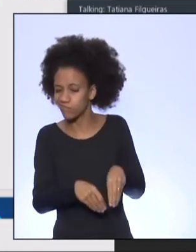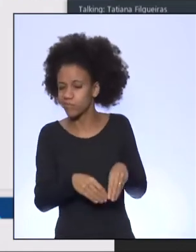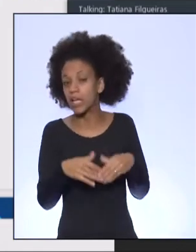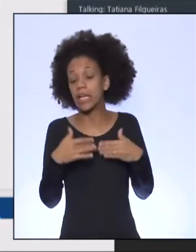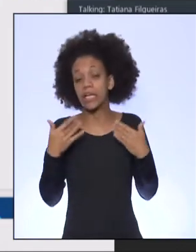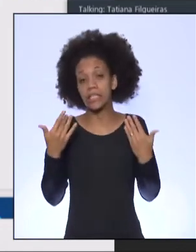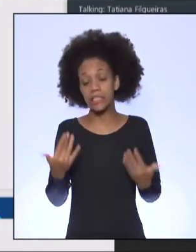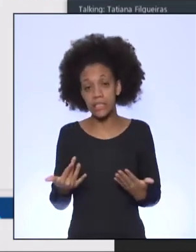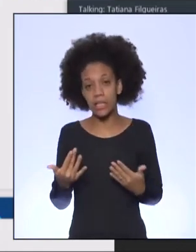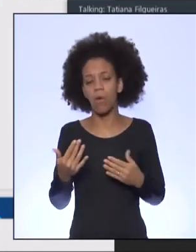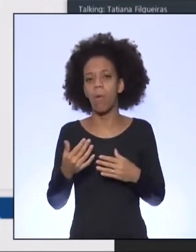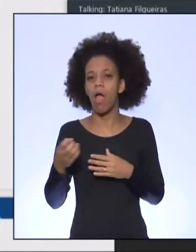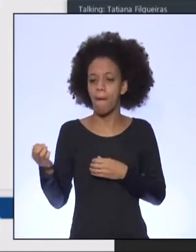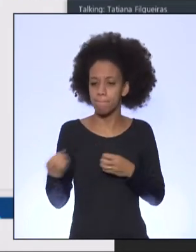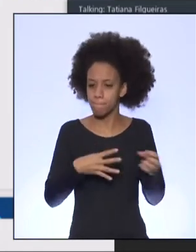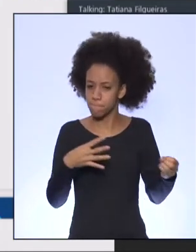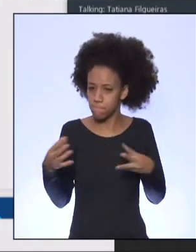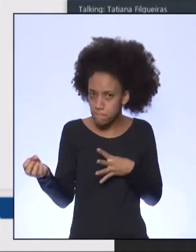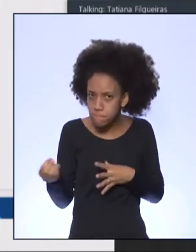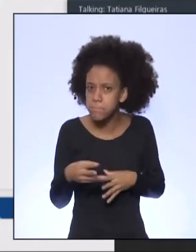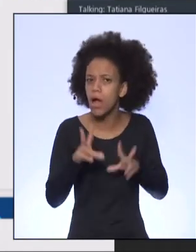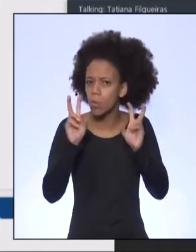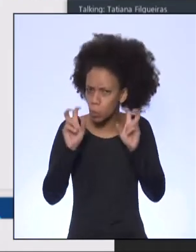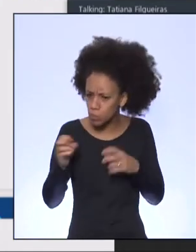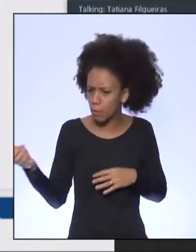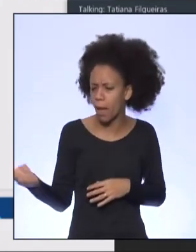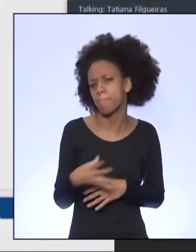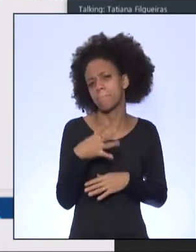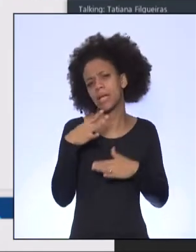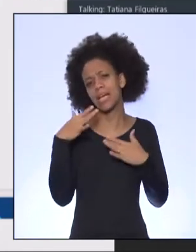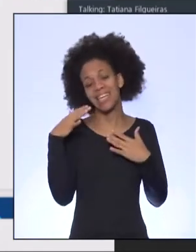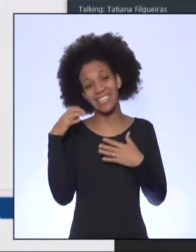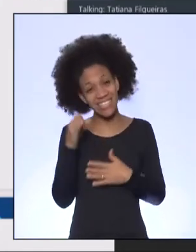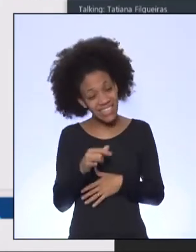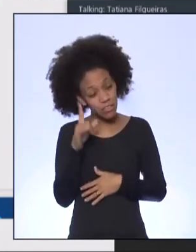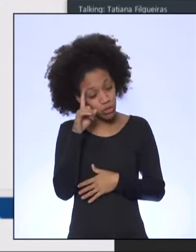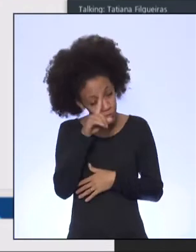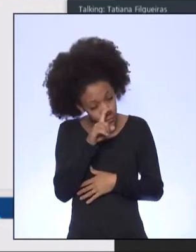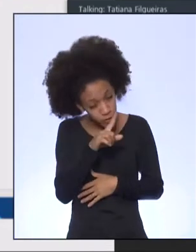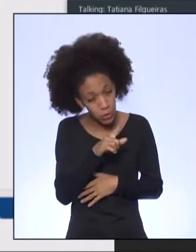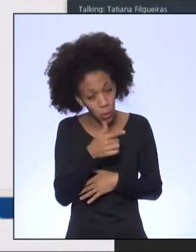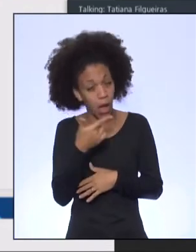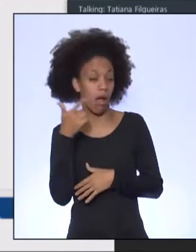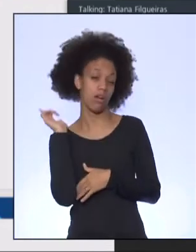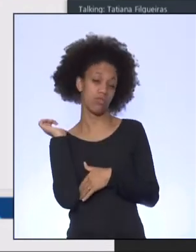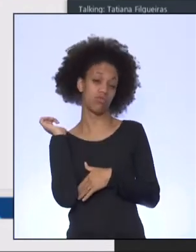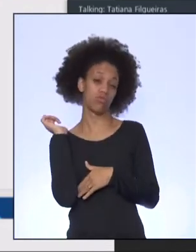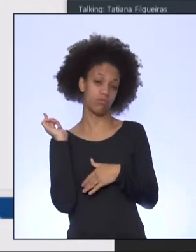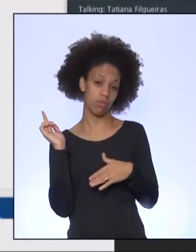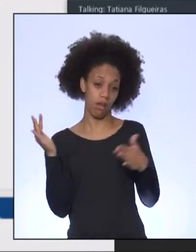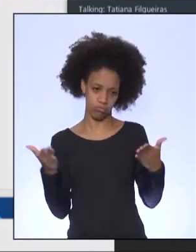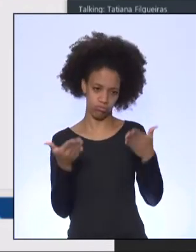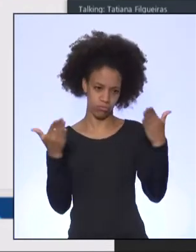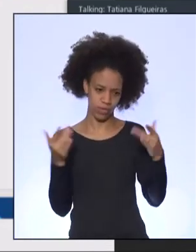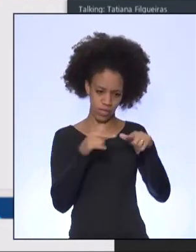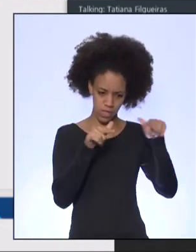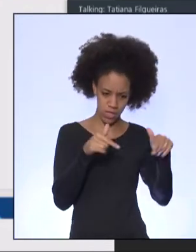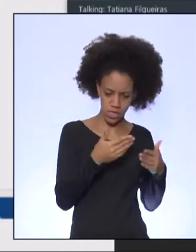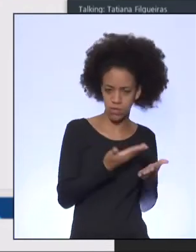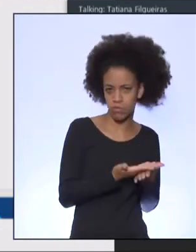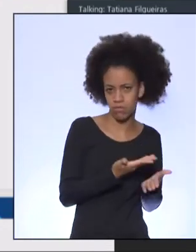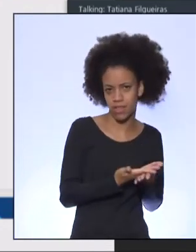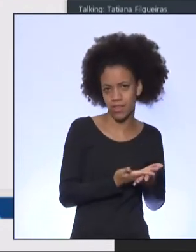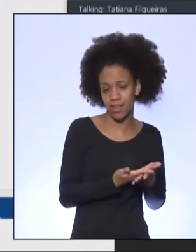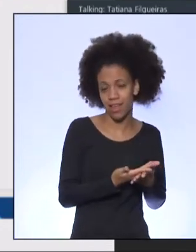nesse contexto de pandemia. Se já era difícil motivar os alunos dentro da sala de aula, imagina